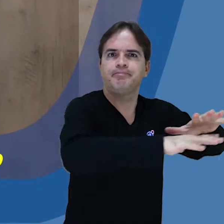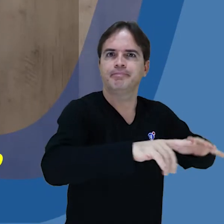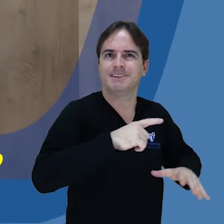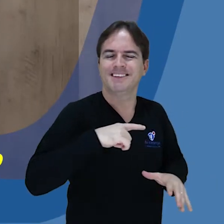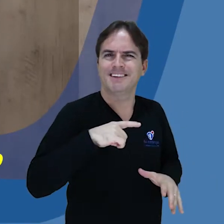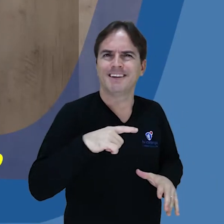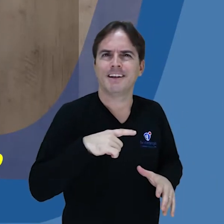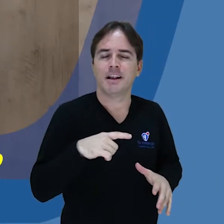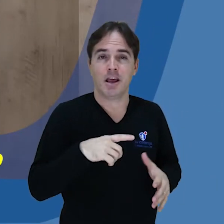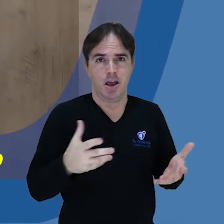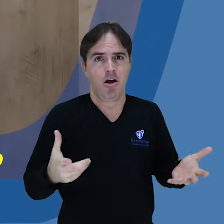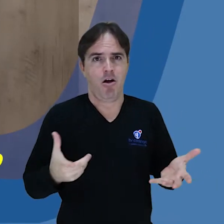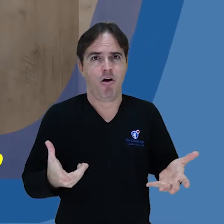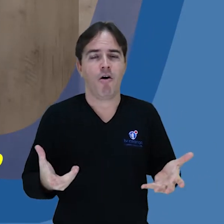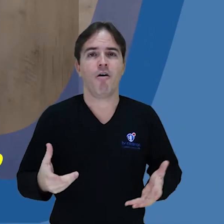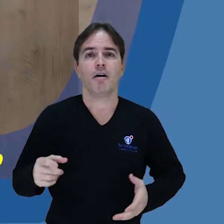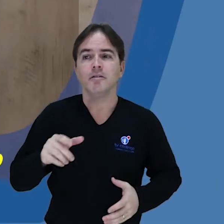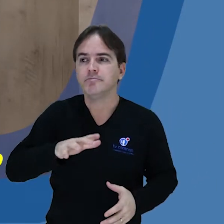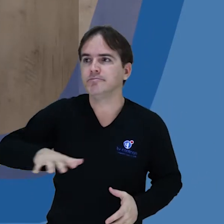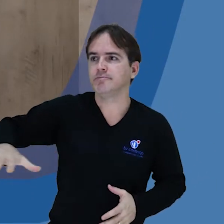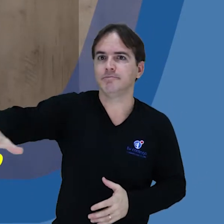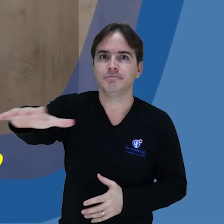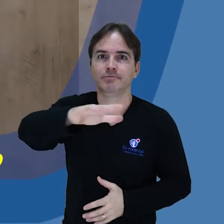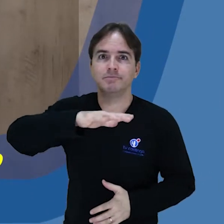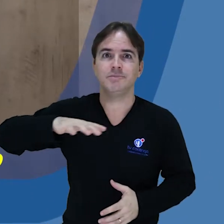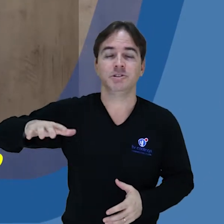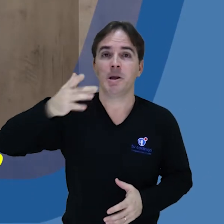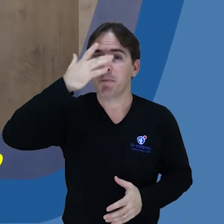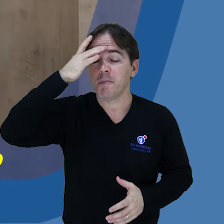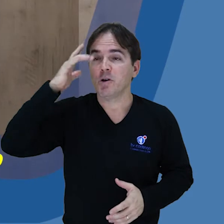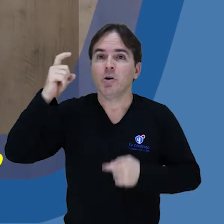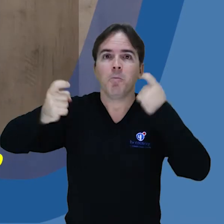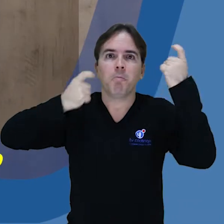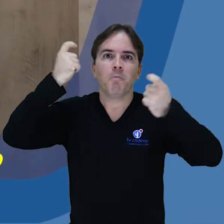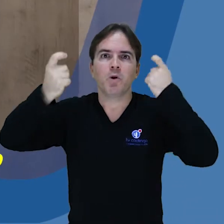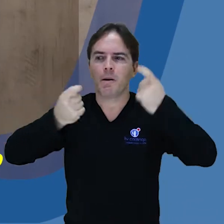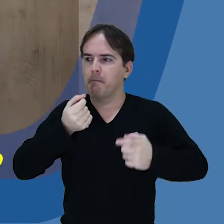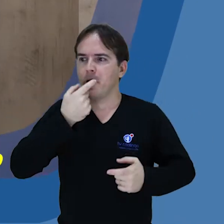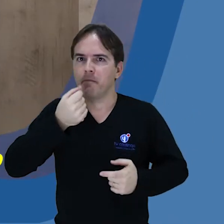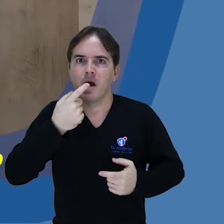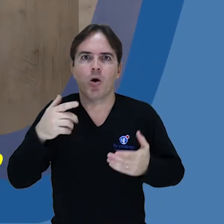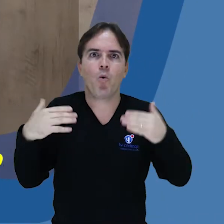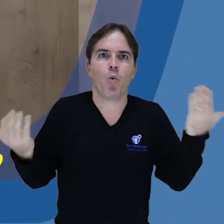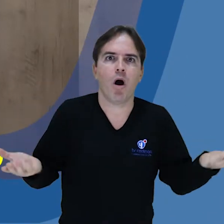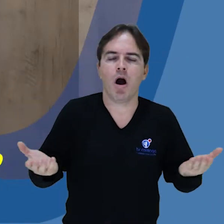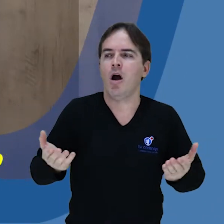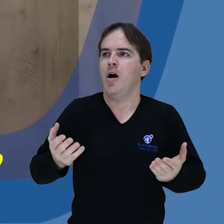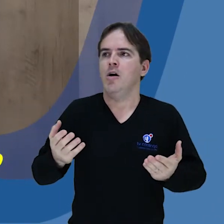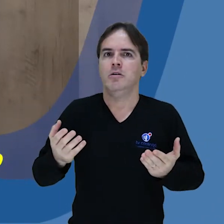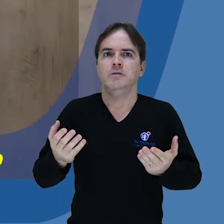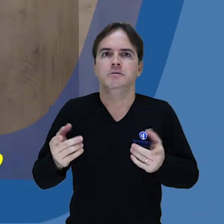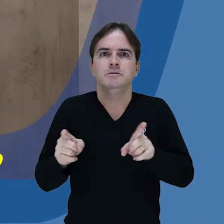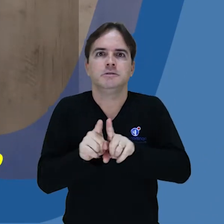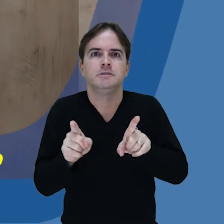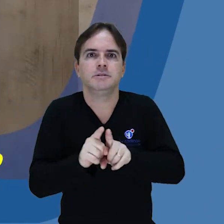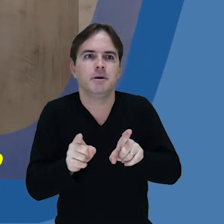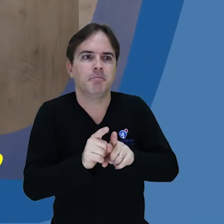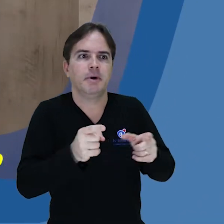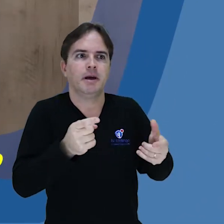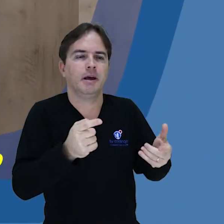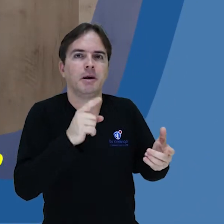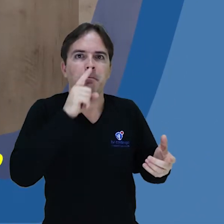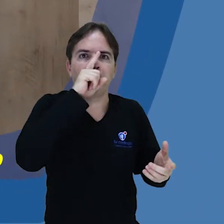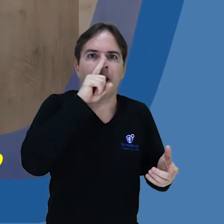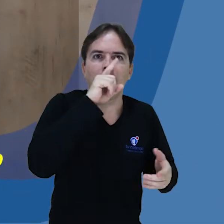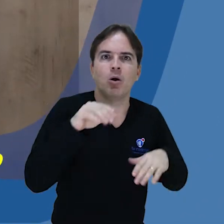da Covid-19 aqui na região, as pessoas começaram a se preocupar muito com qual medicamento poderia ser utilizado, qual poderia ter algum risco, o